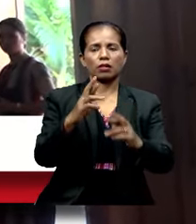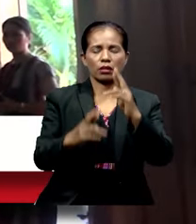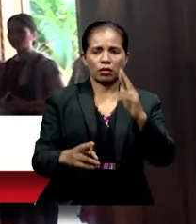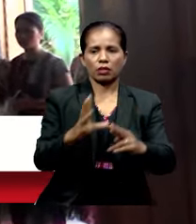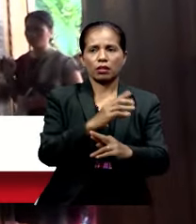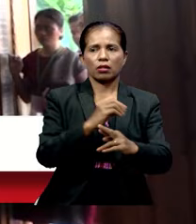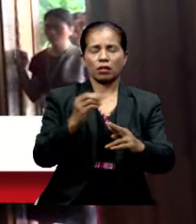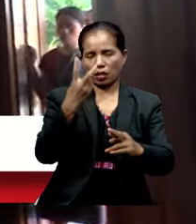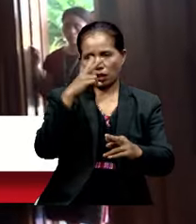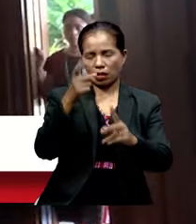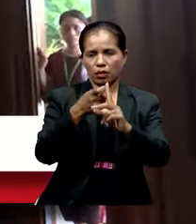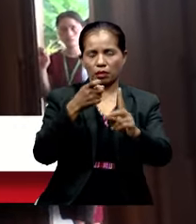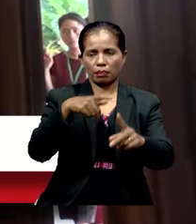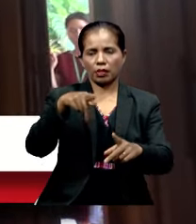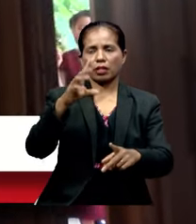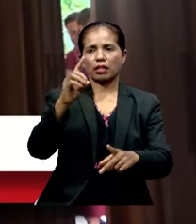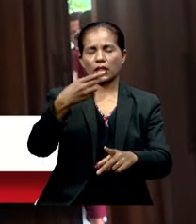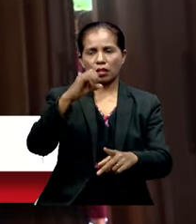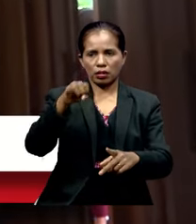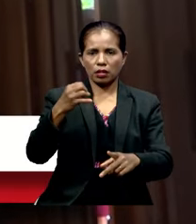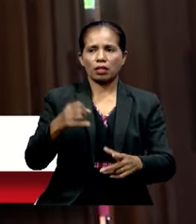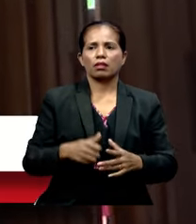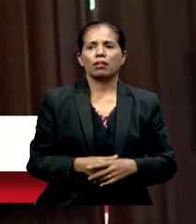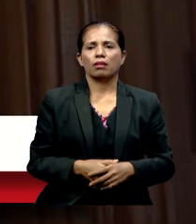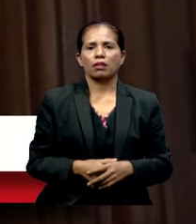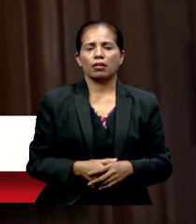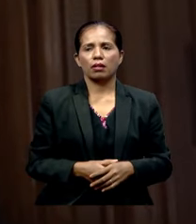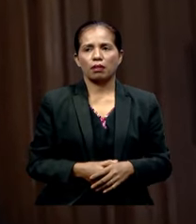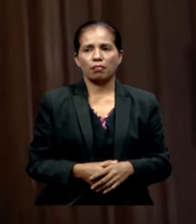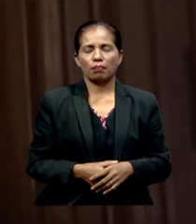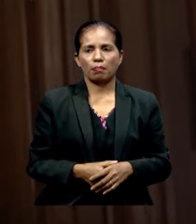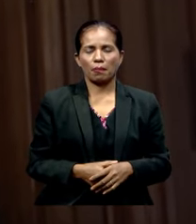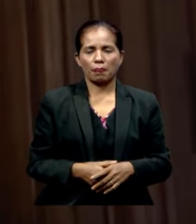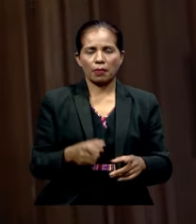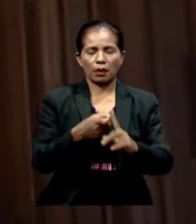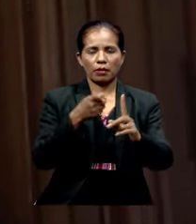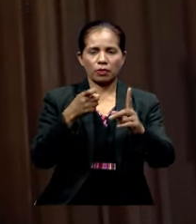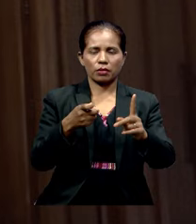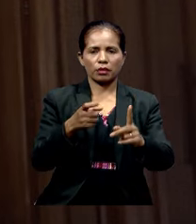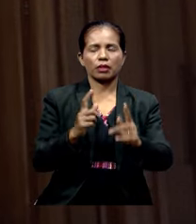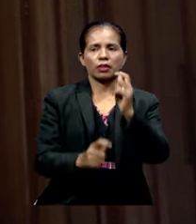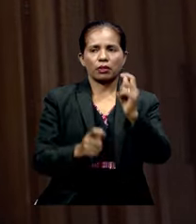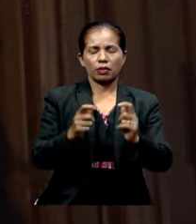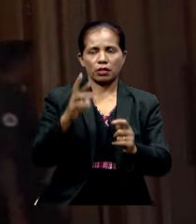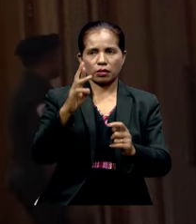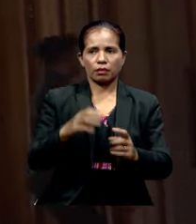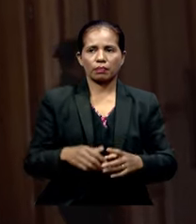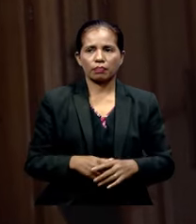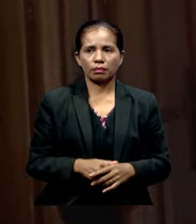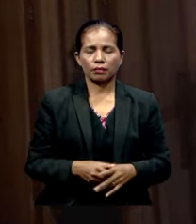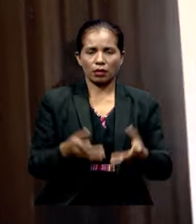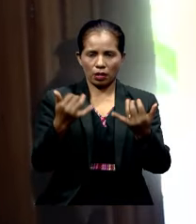fiscalização abstrata o si periajota. Então, liu si plenário do Tribunal Recursos, né? Sai decisão.